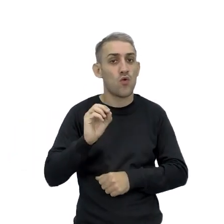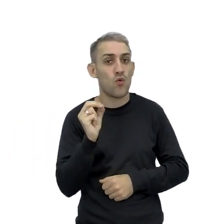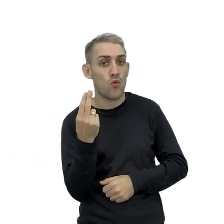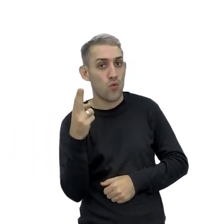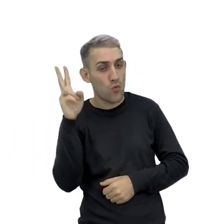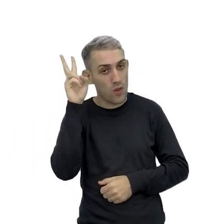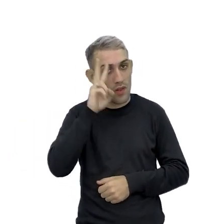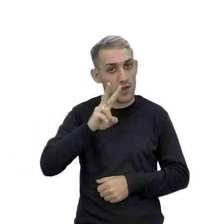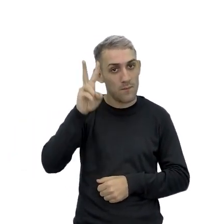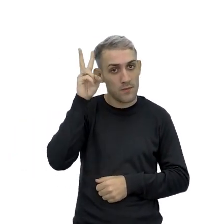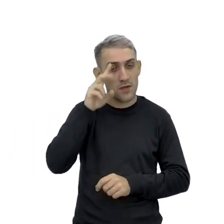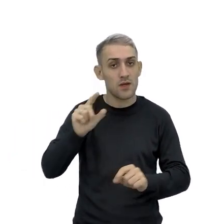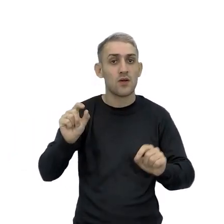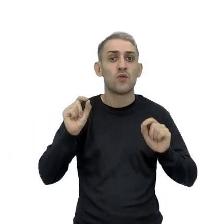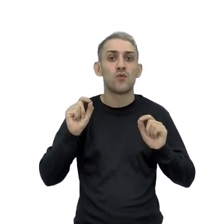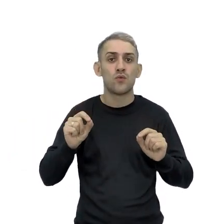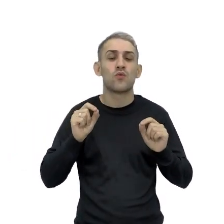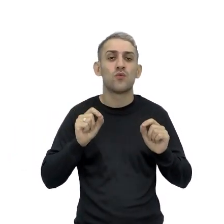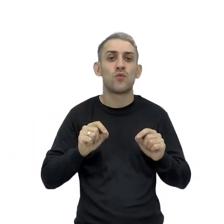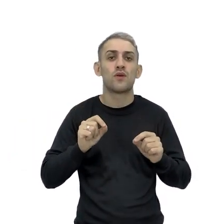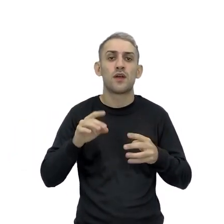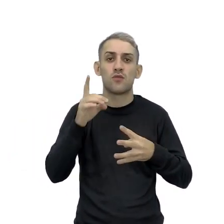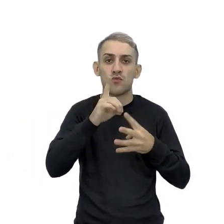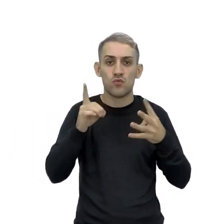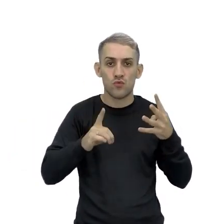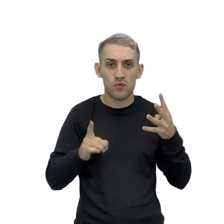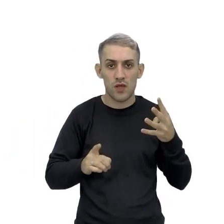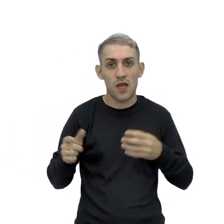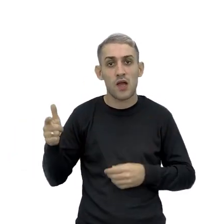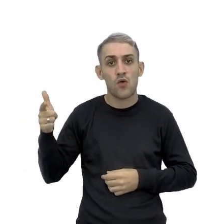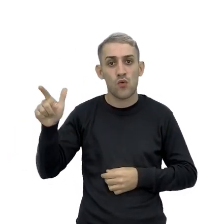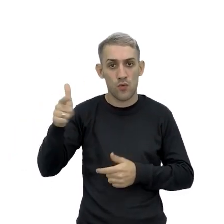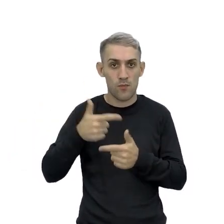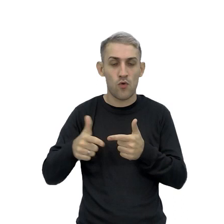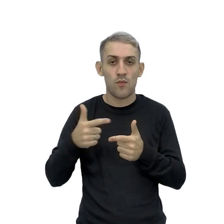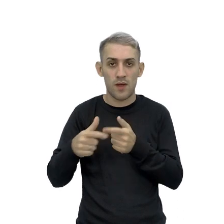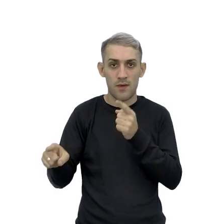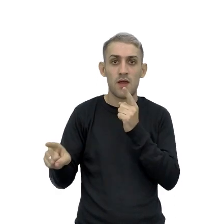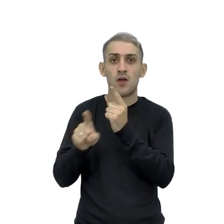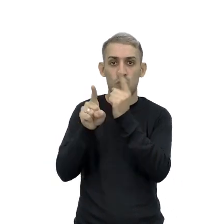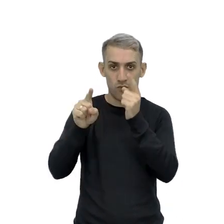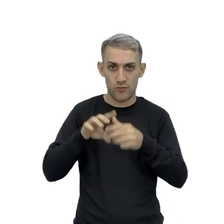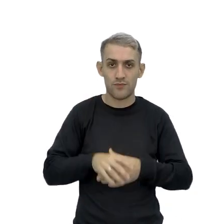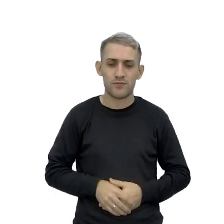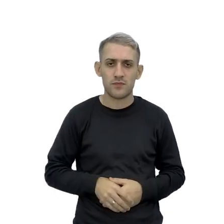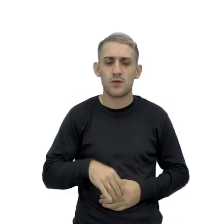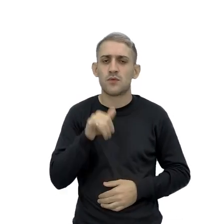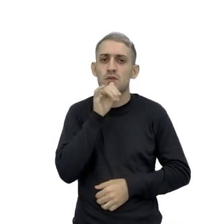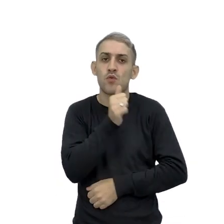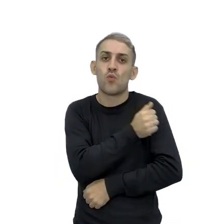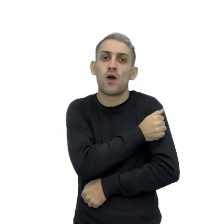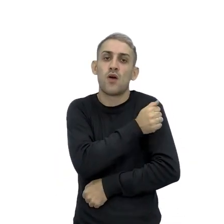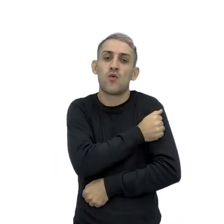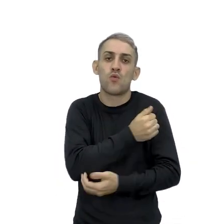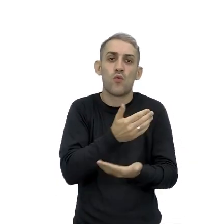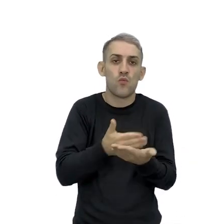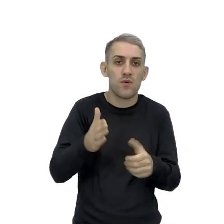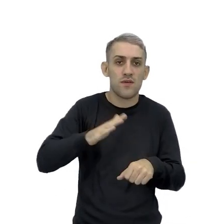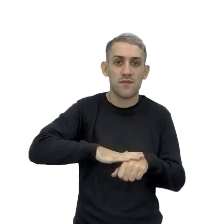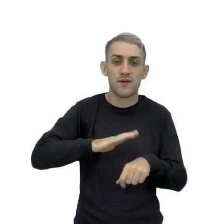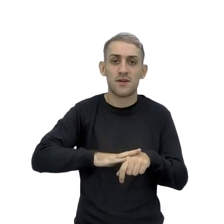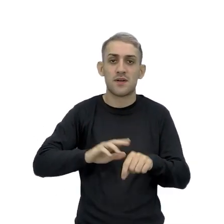ou trazendo o dado que a outra operação encontrou. Então, quando o aluno começa a